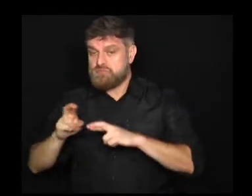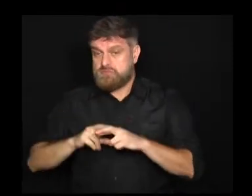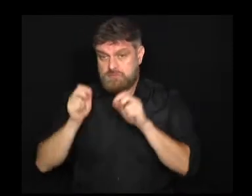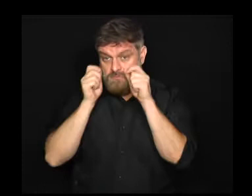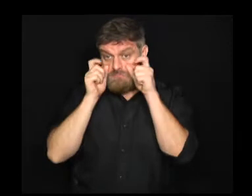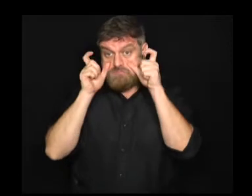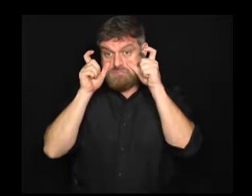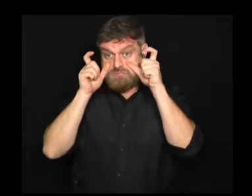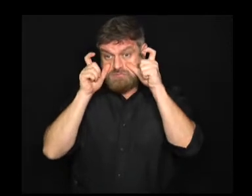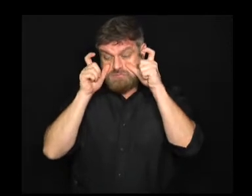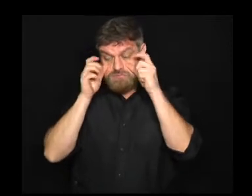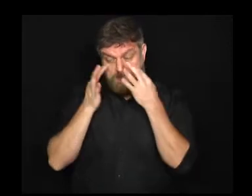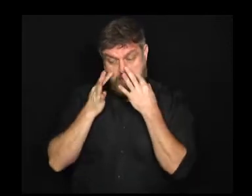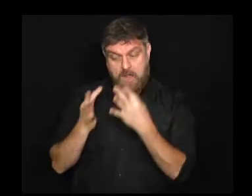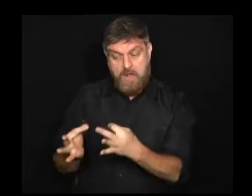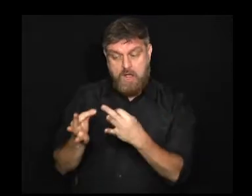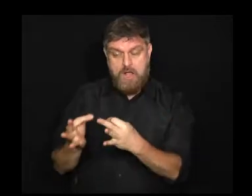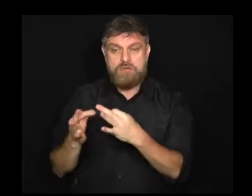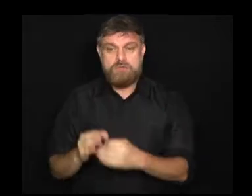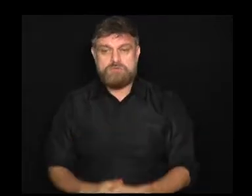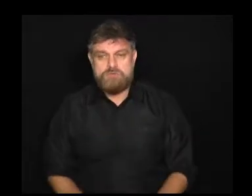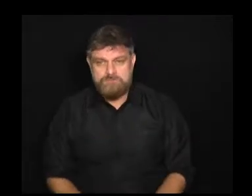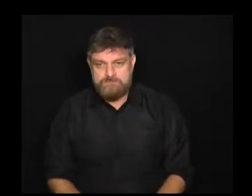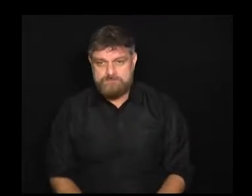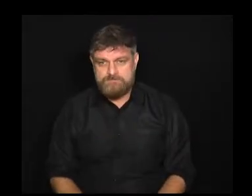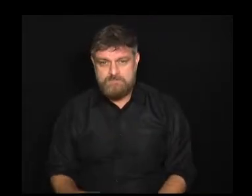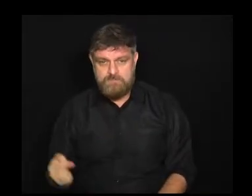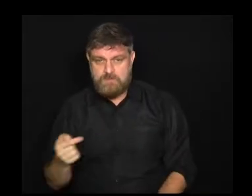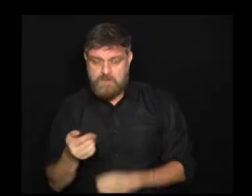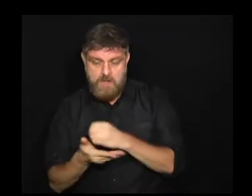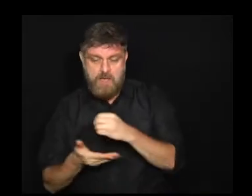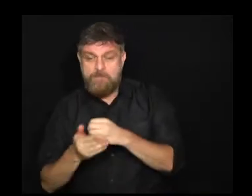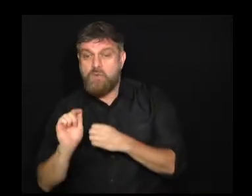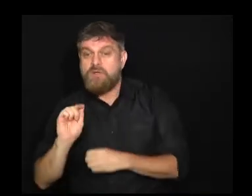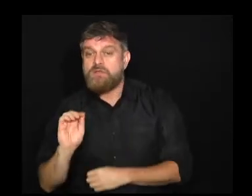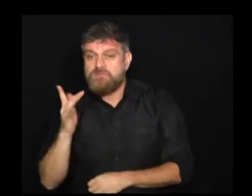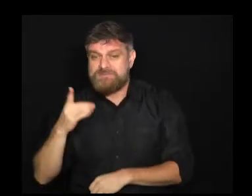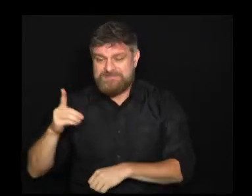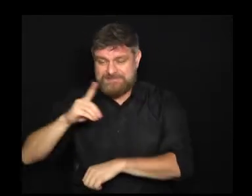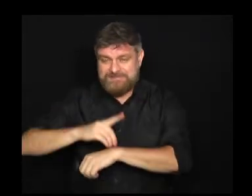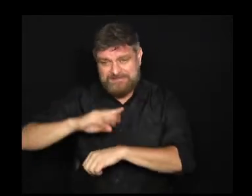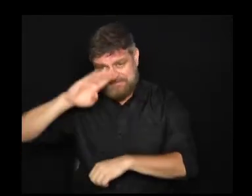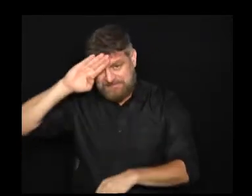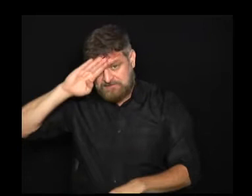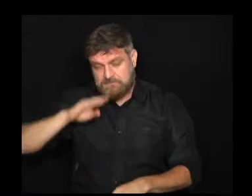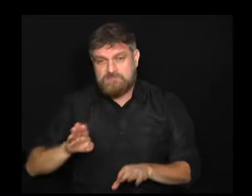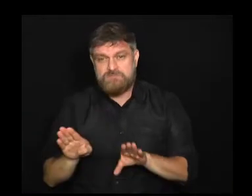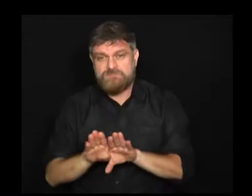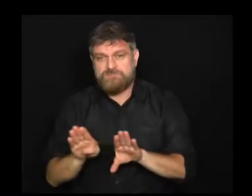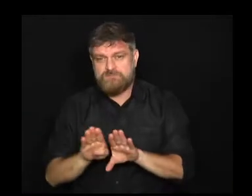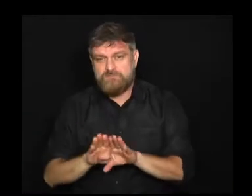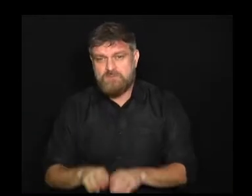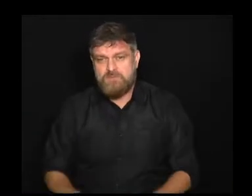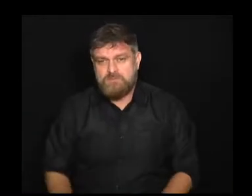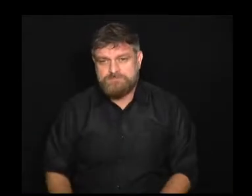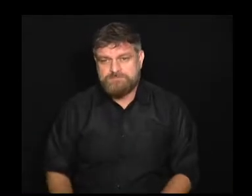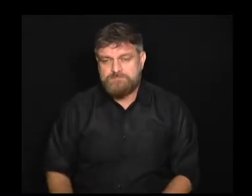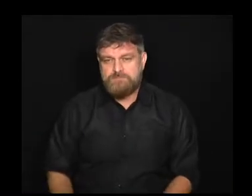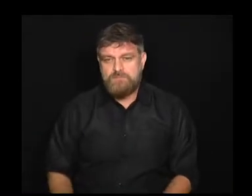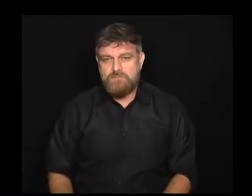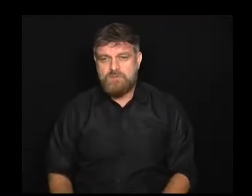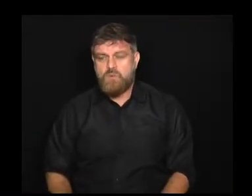está acesa, né? Então, a situação é basicamente essa, e do ponto de vista de